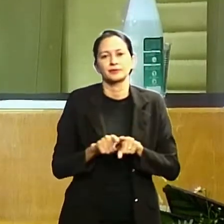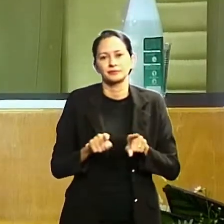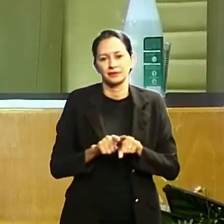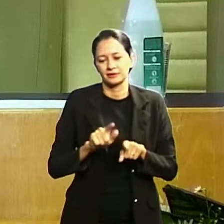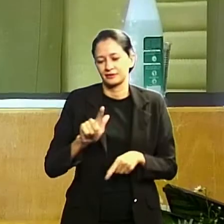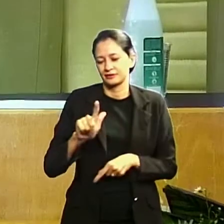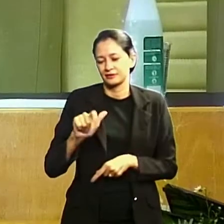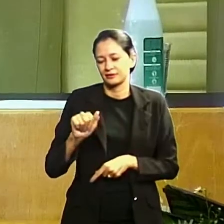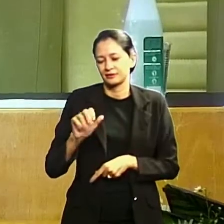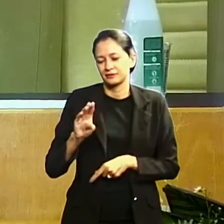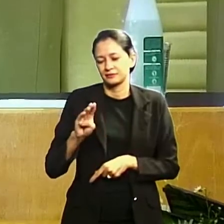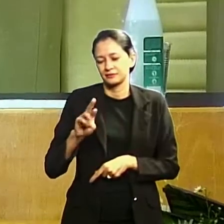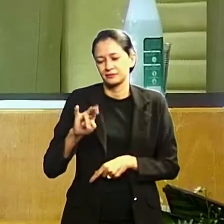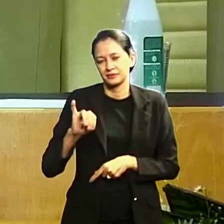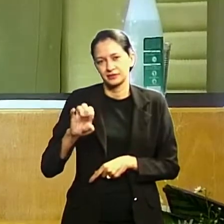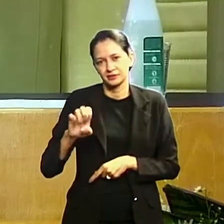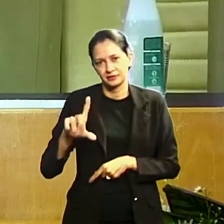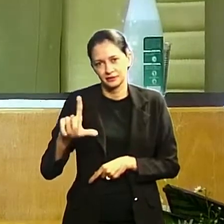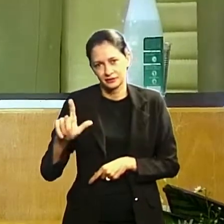Rodaste.